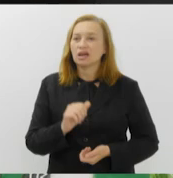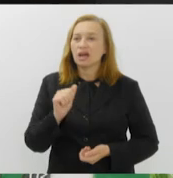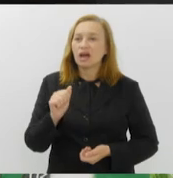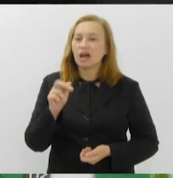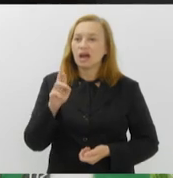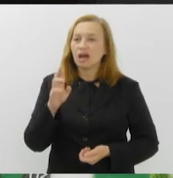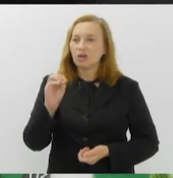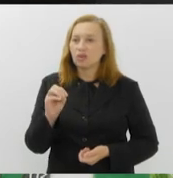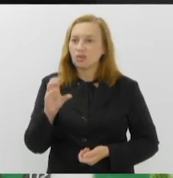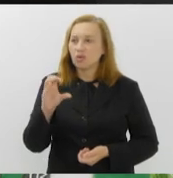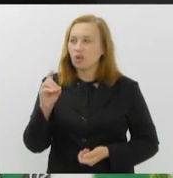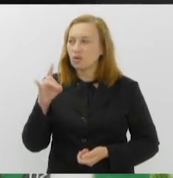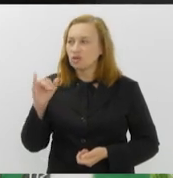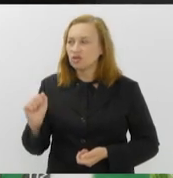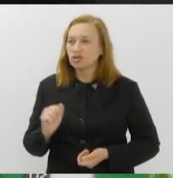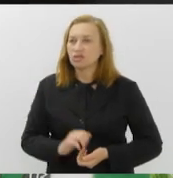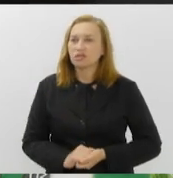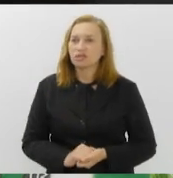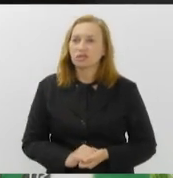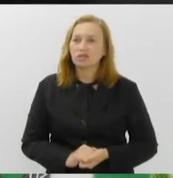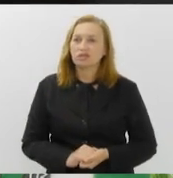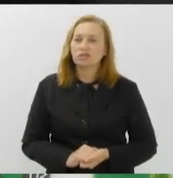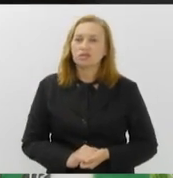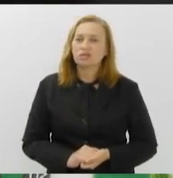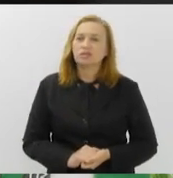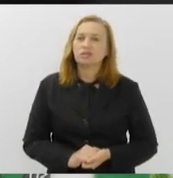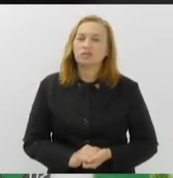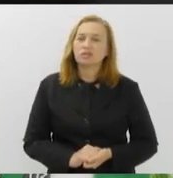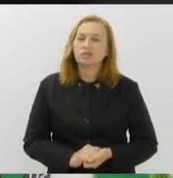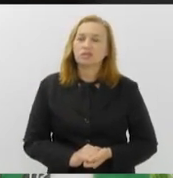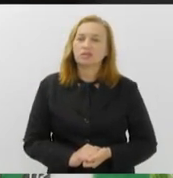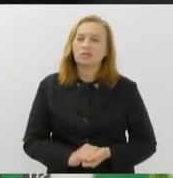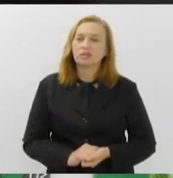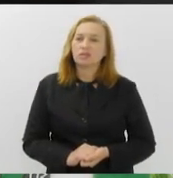Agroecologia, da coletiva As Caboclas,